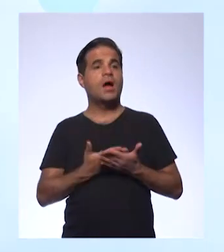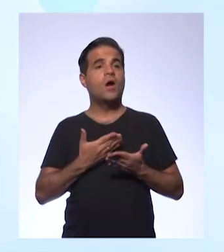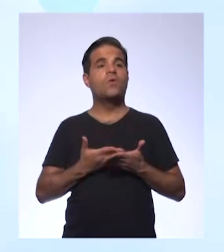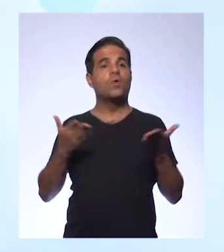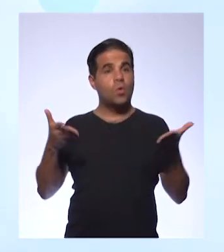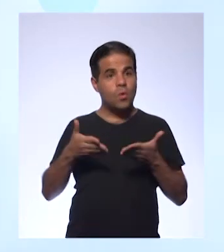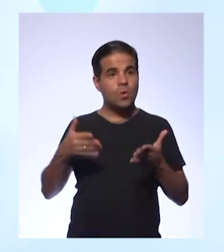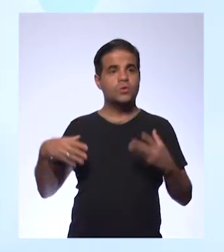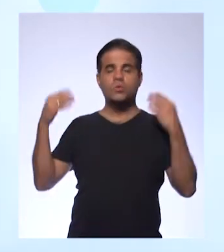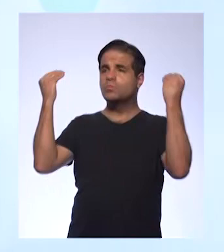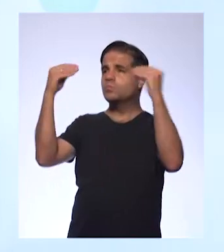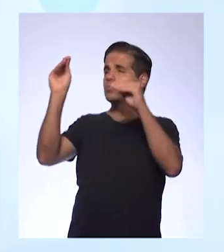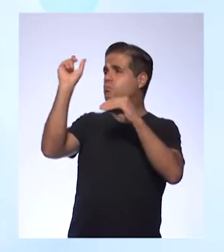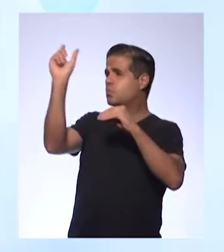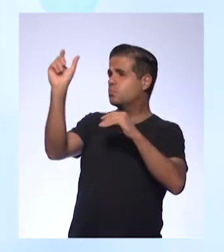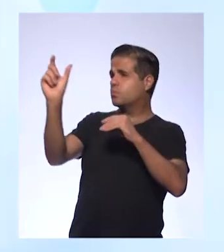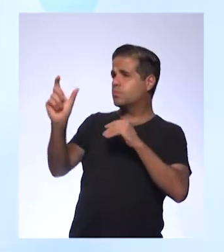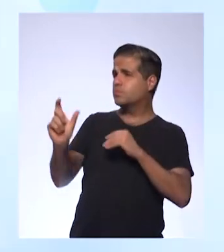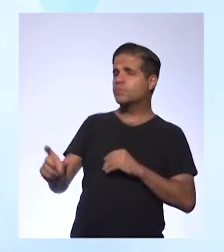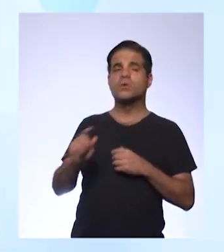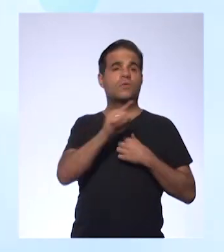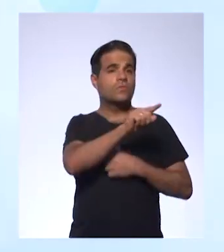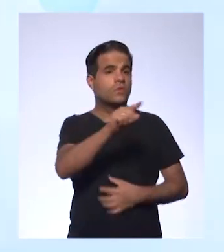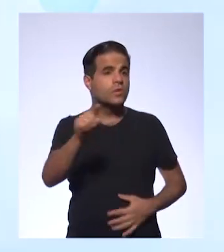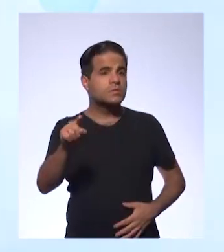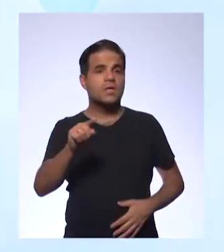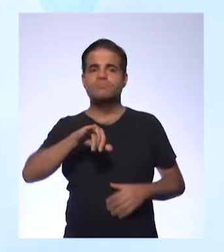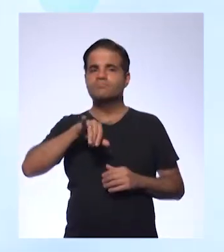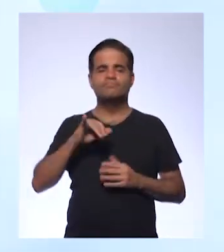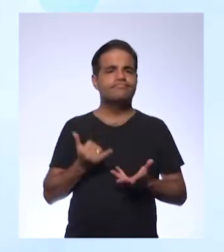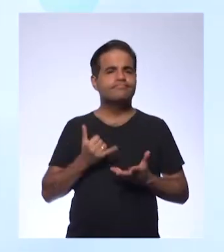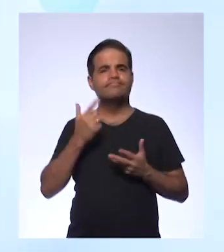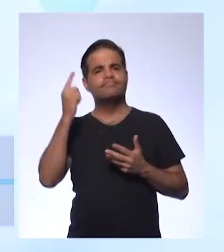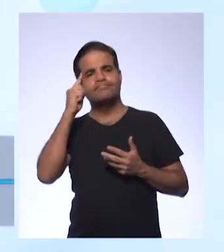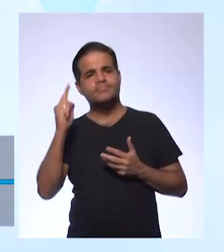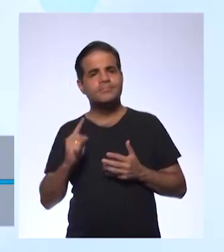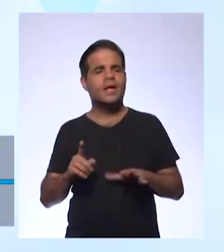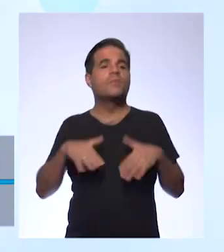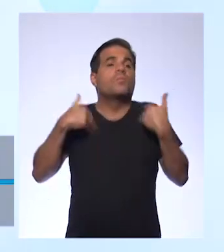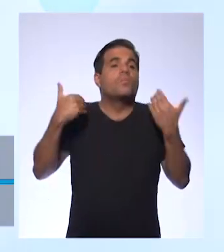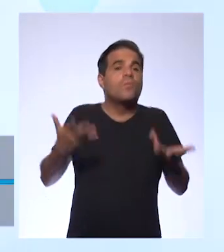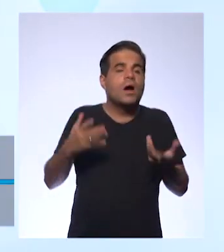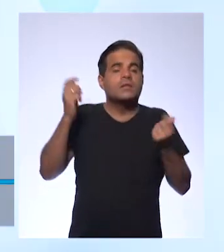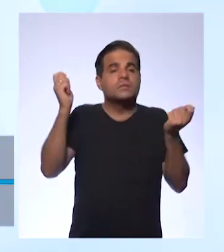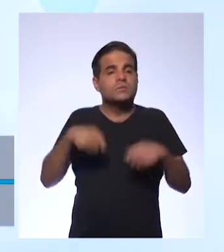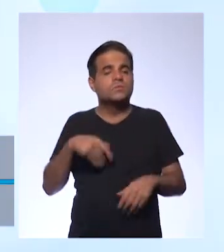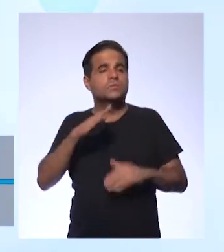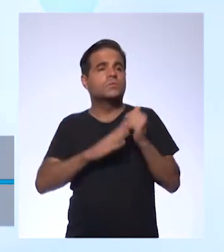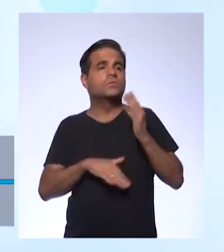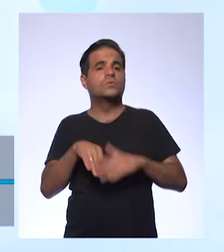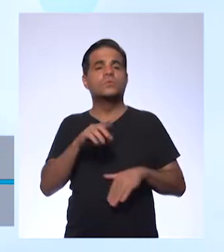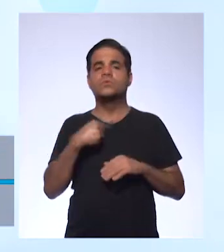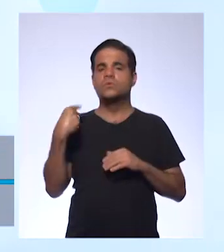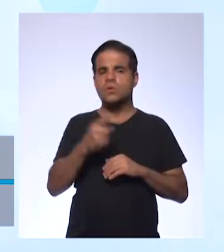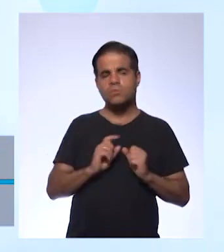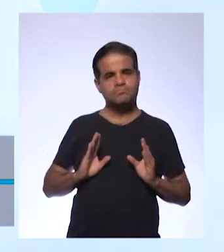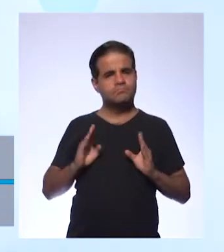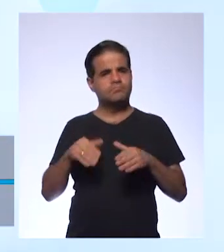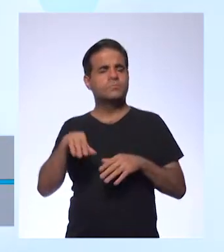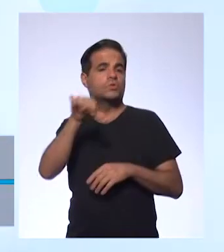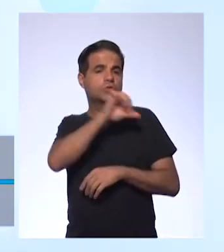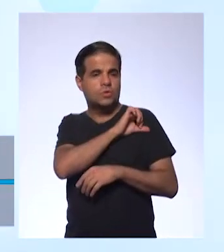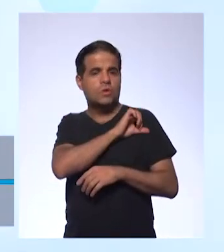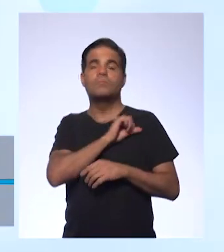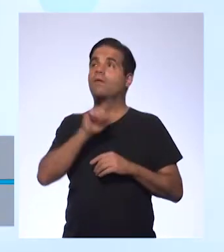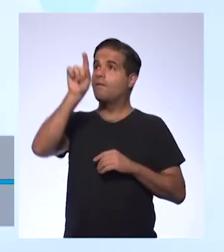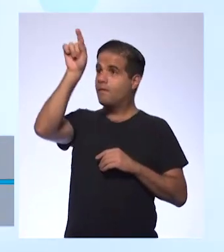coloquei todas elas aí na tela para vocês que ainda não se apropriaram, não sabem quais são as competências que nós destinamos para o nono ano. Então,